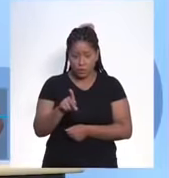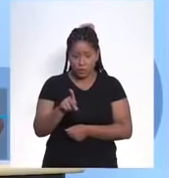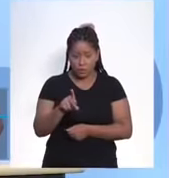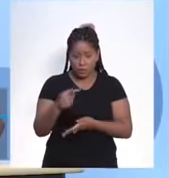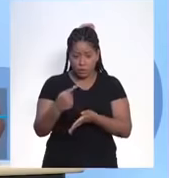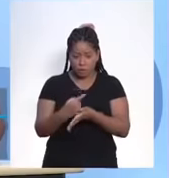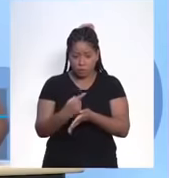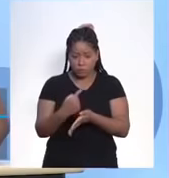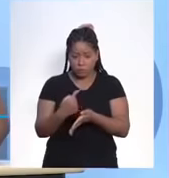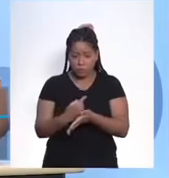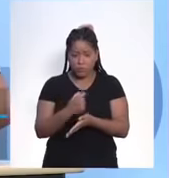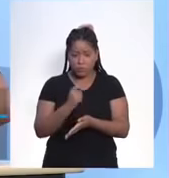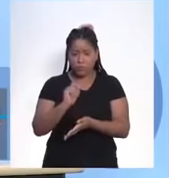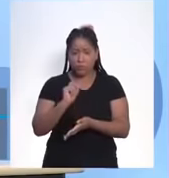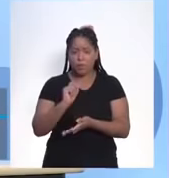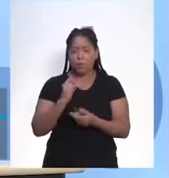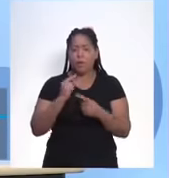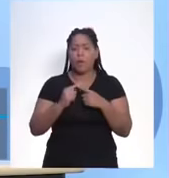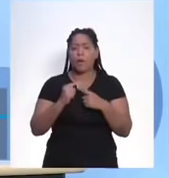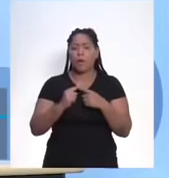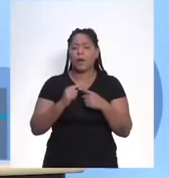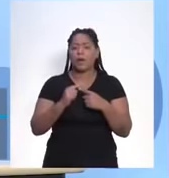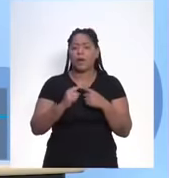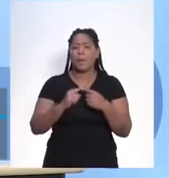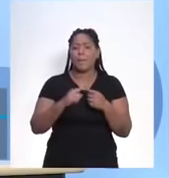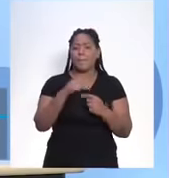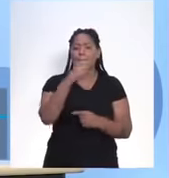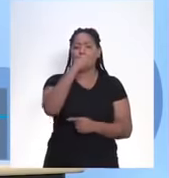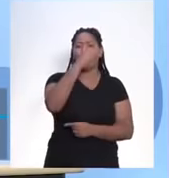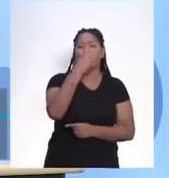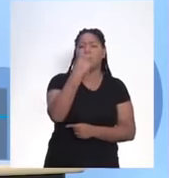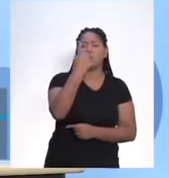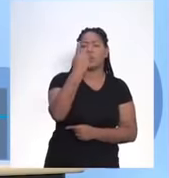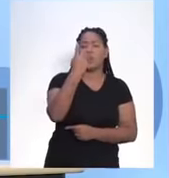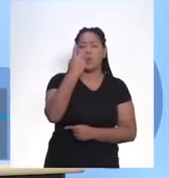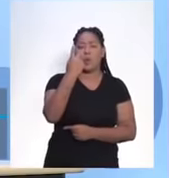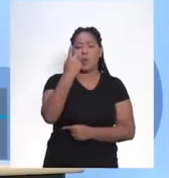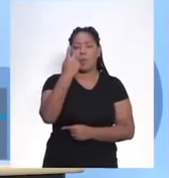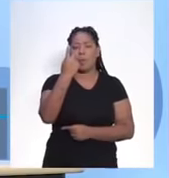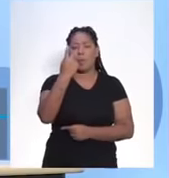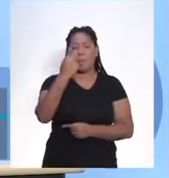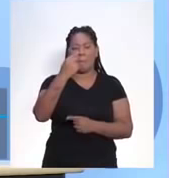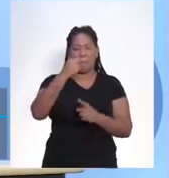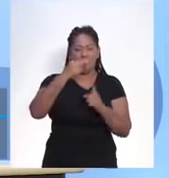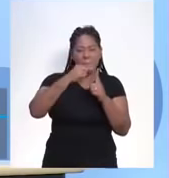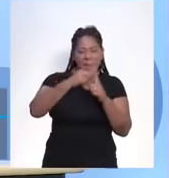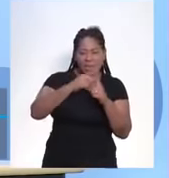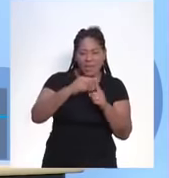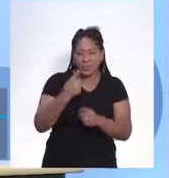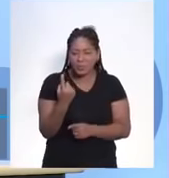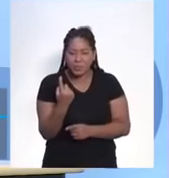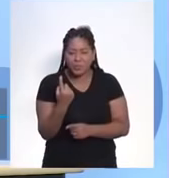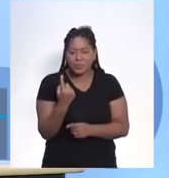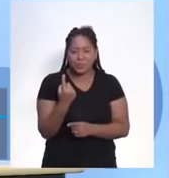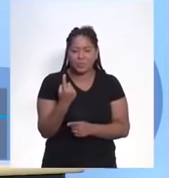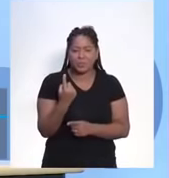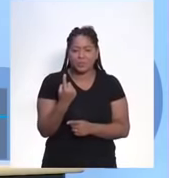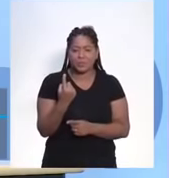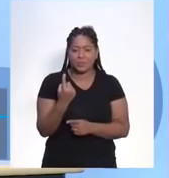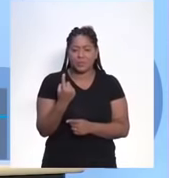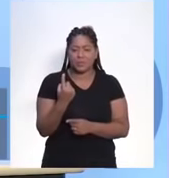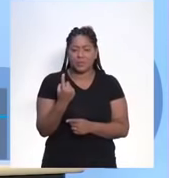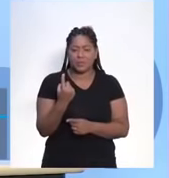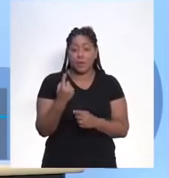a ideia de subtrair um de um né mas ela não eu estava sendo dito para subtrair uma unidade né